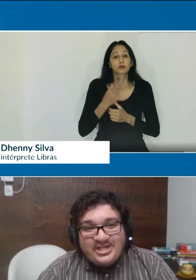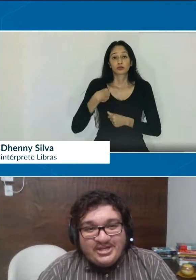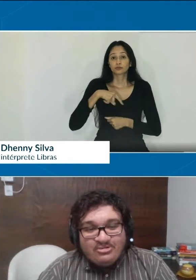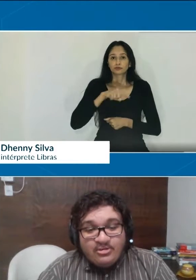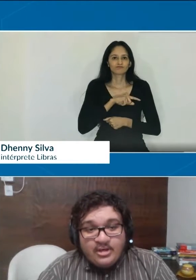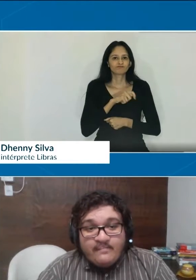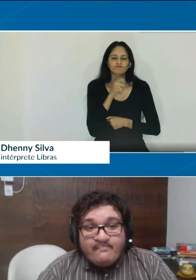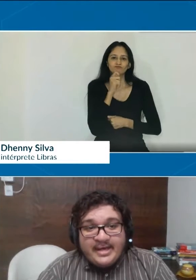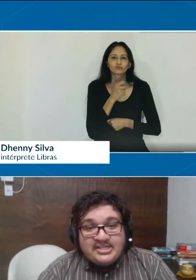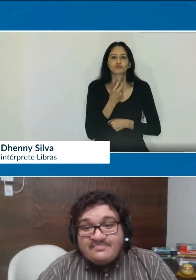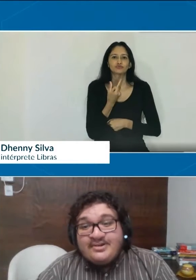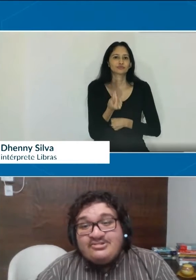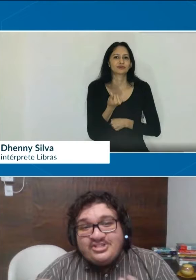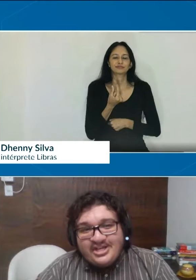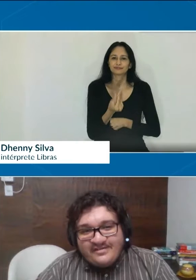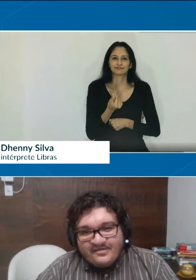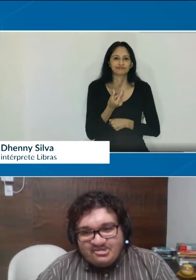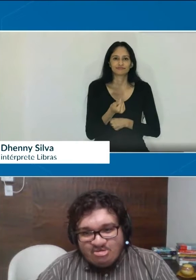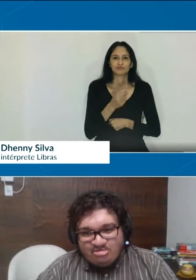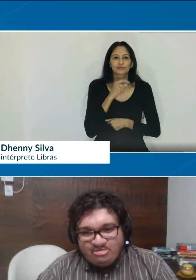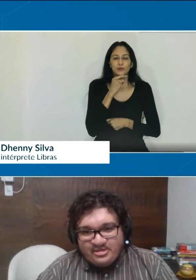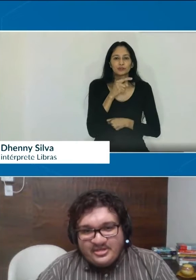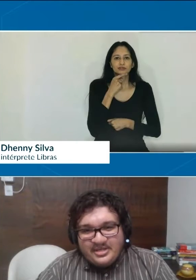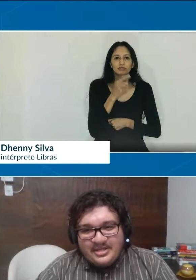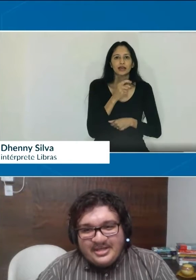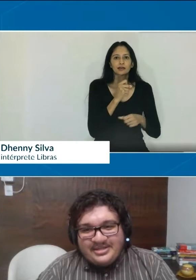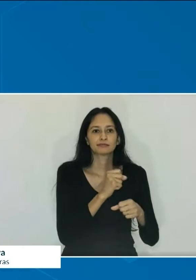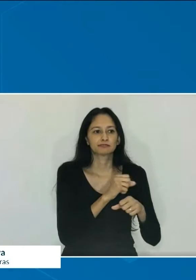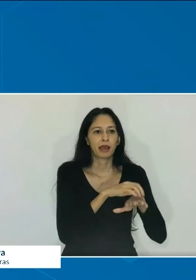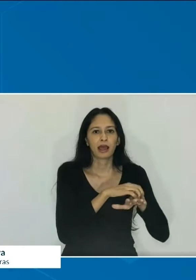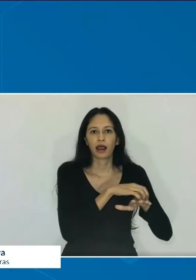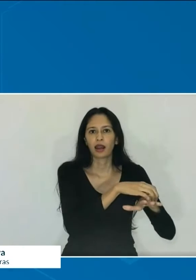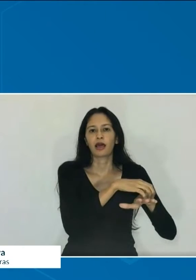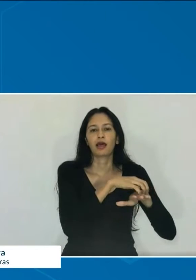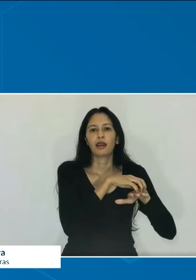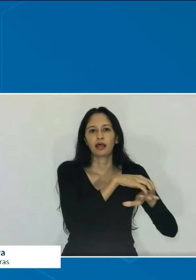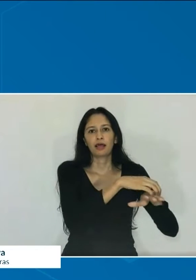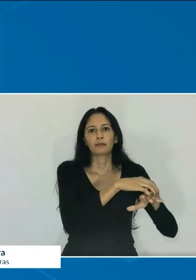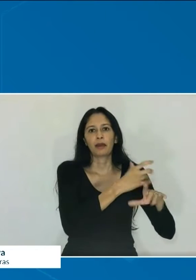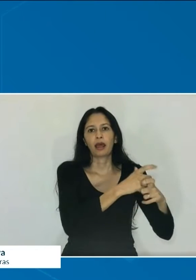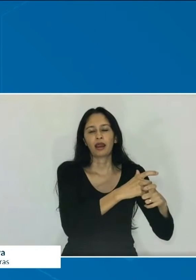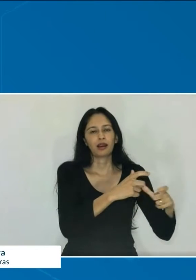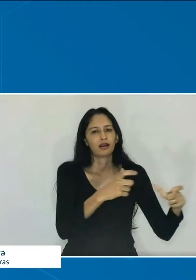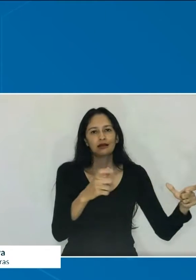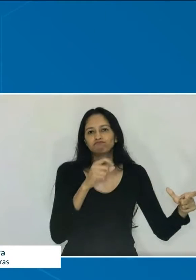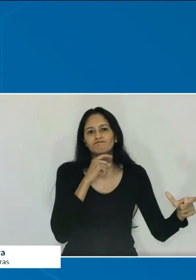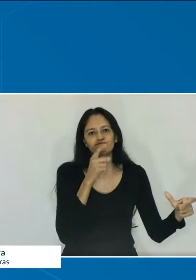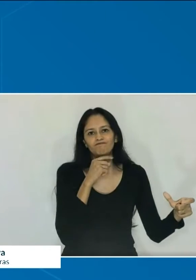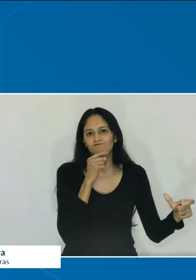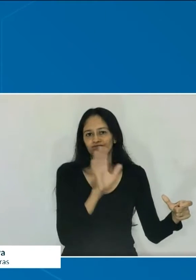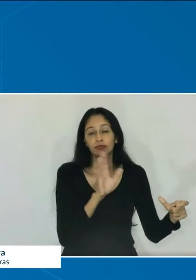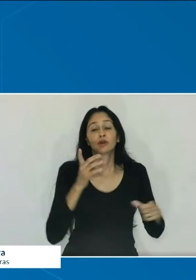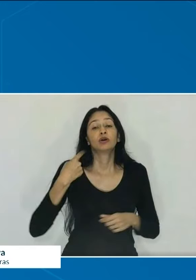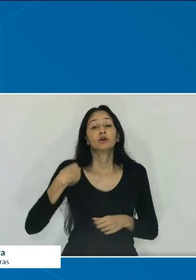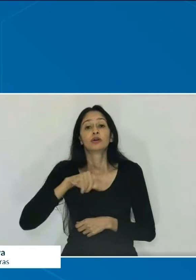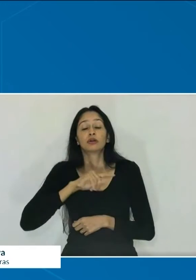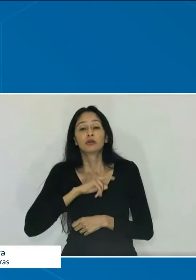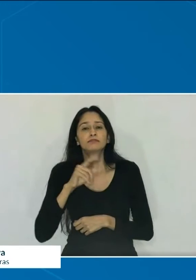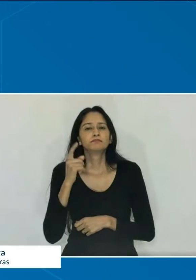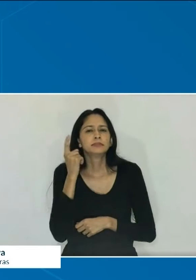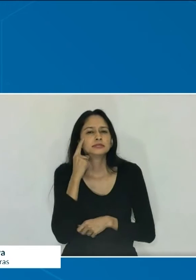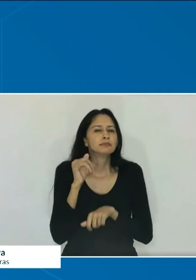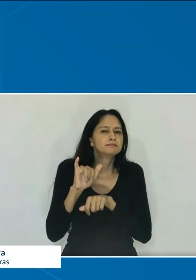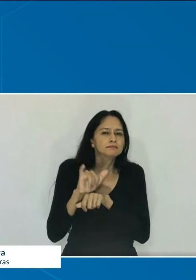muito dinheiro para expandir a infraestrutura, né? Então, nós temos que pensar em soluções